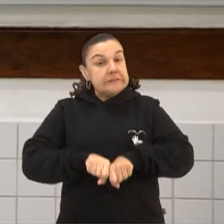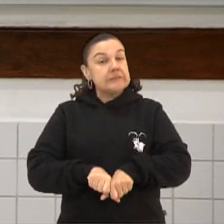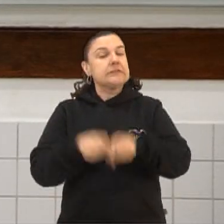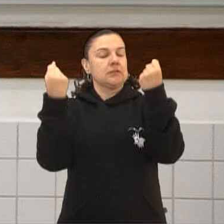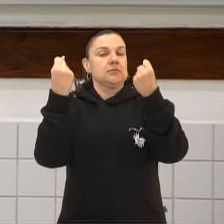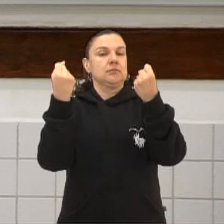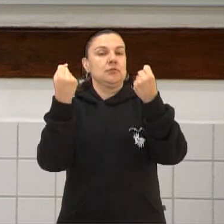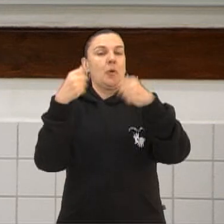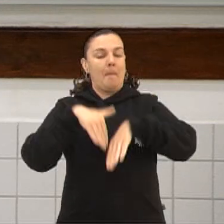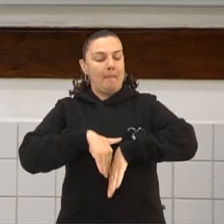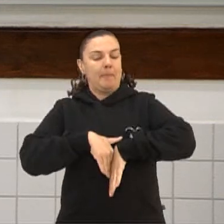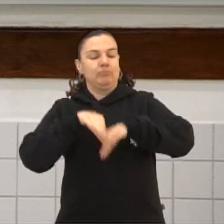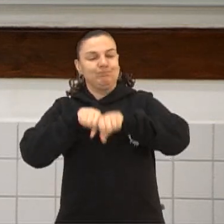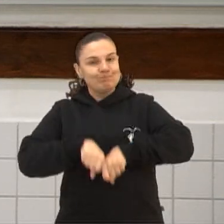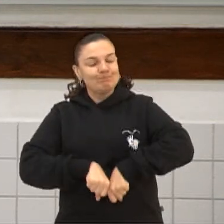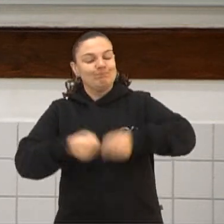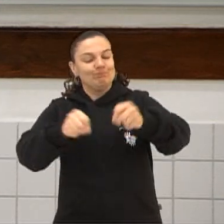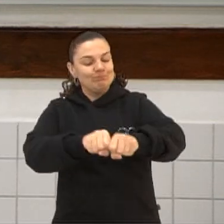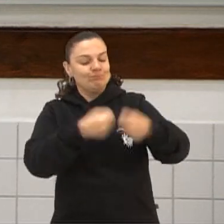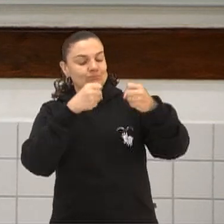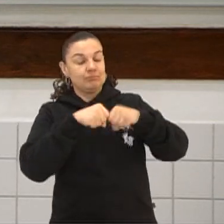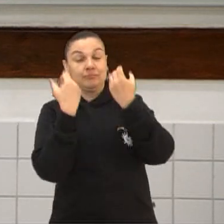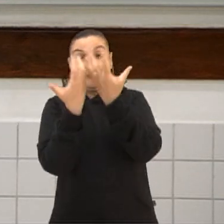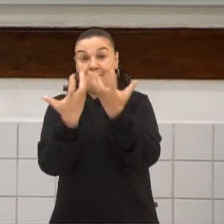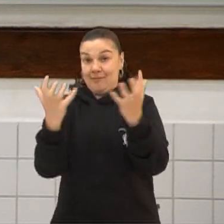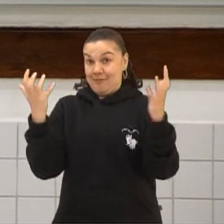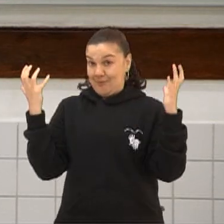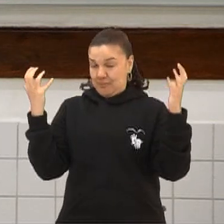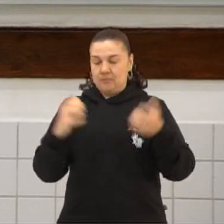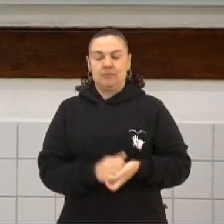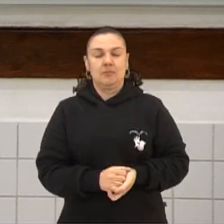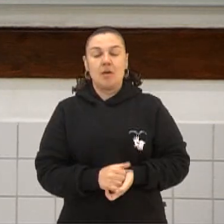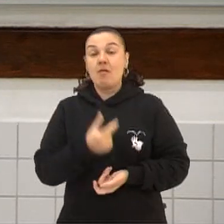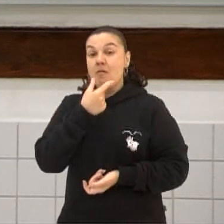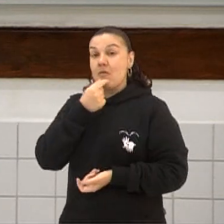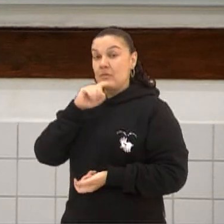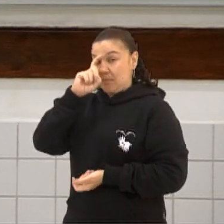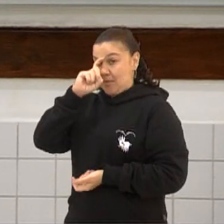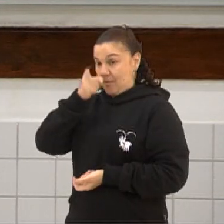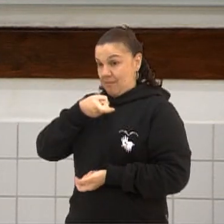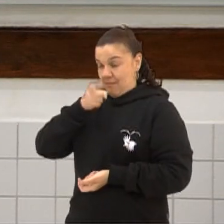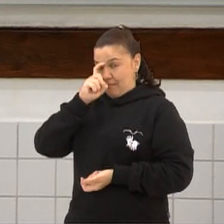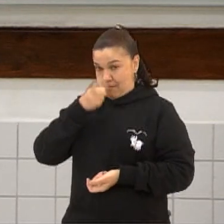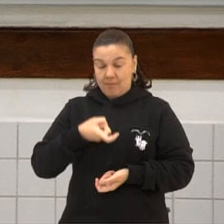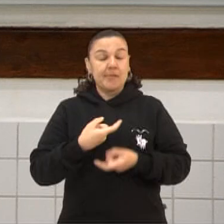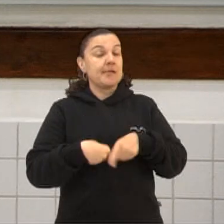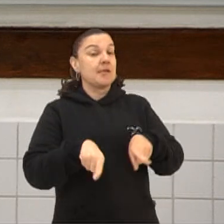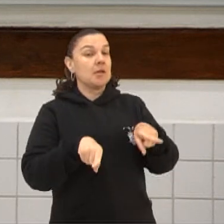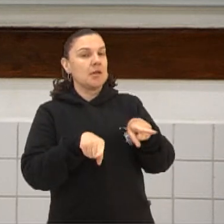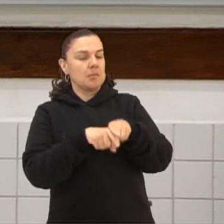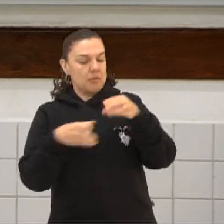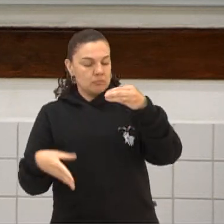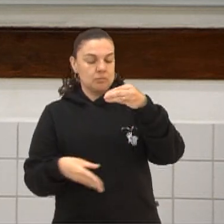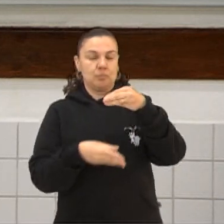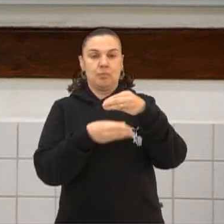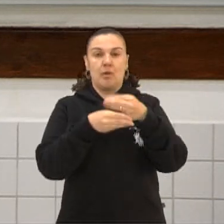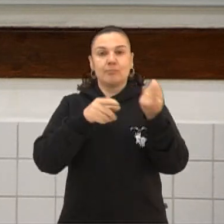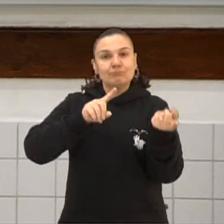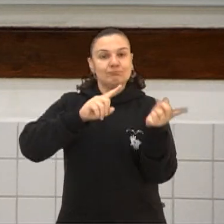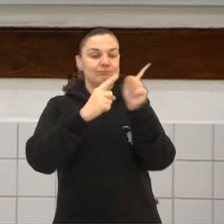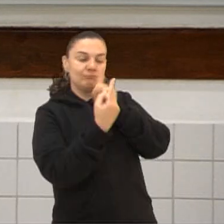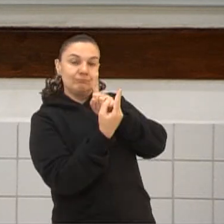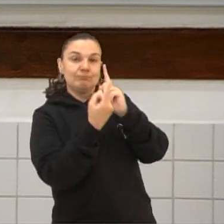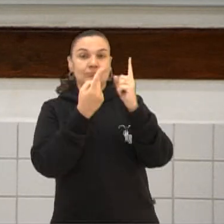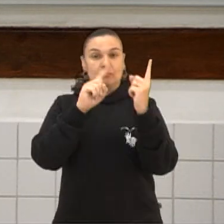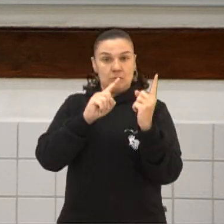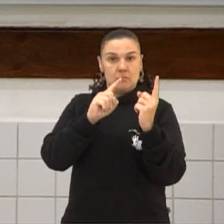predadores, nos maiores predadores da natureza. E o Descartes, né, que introduziu aquela questão dualista.